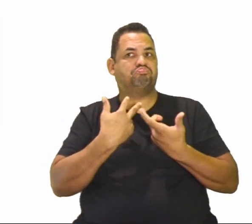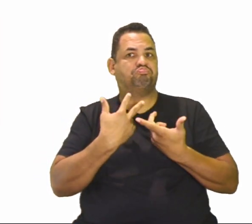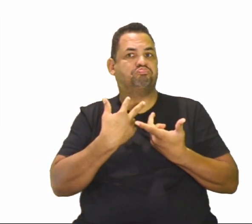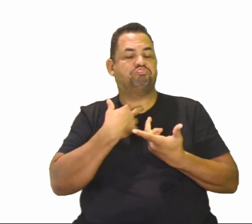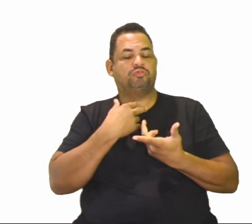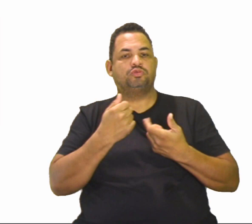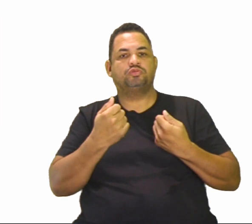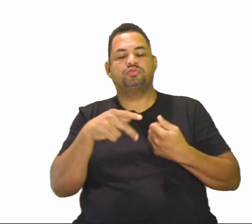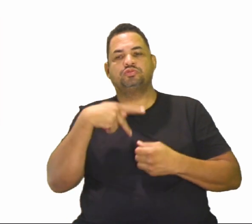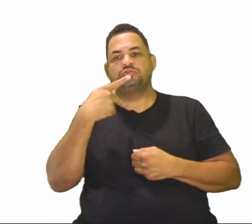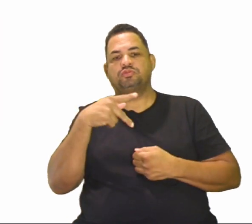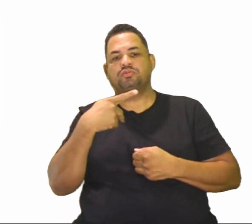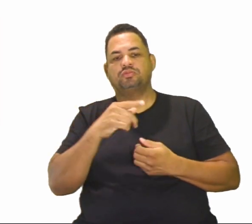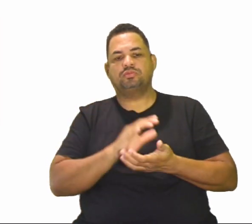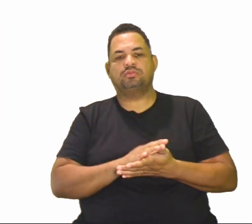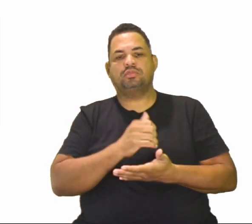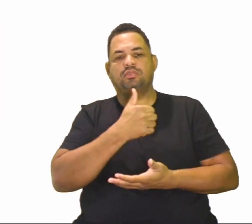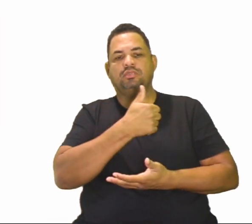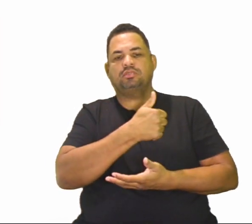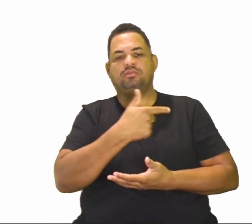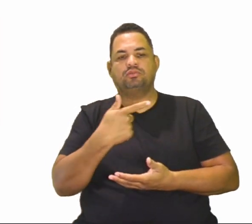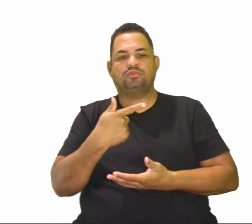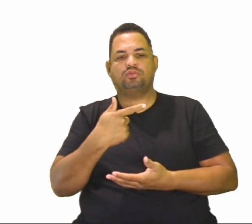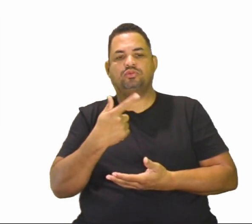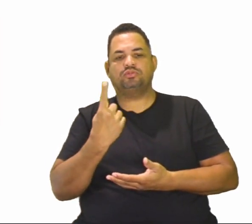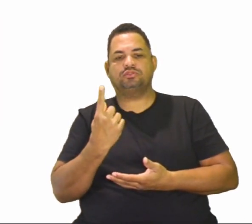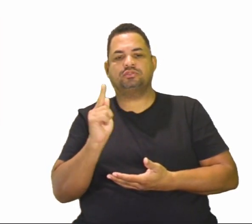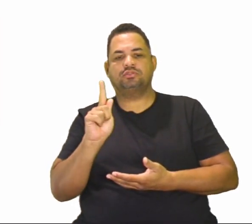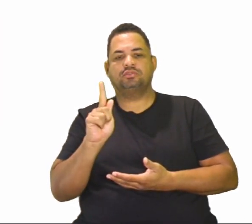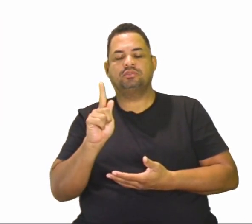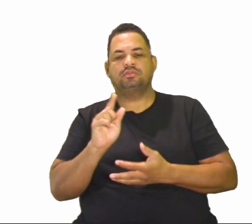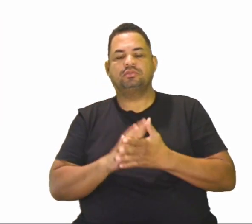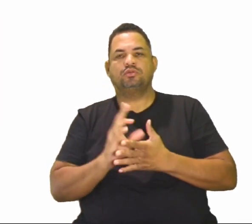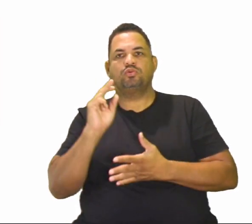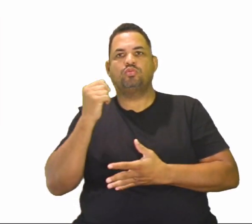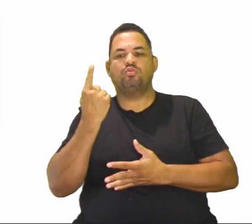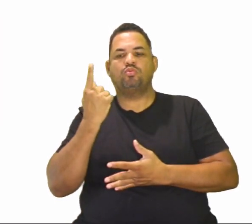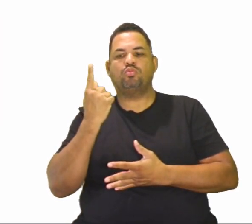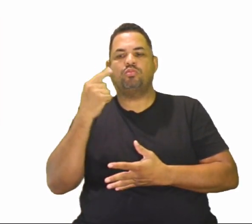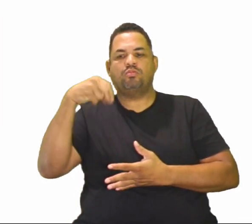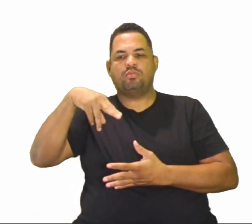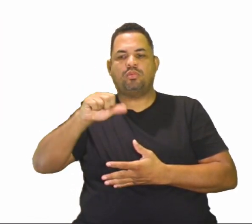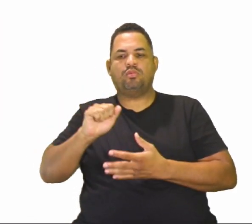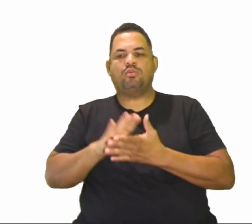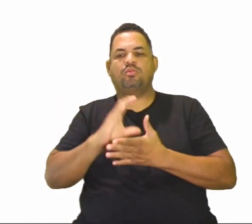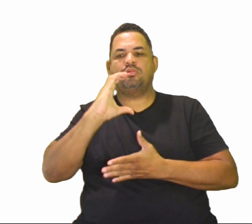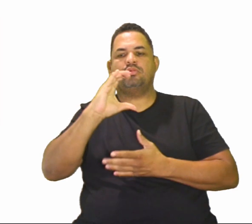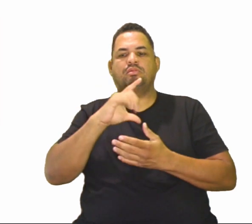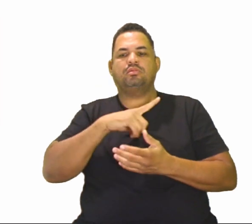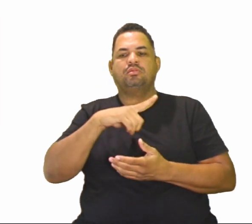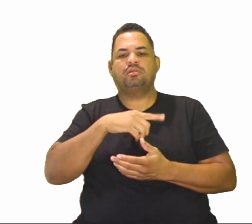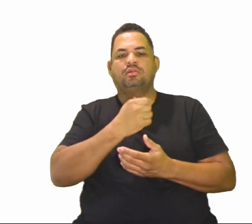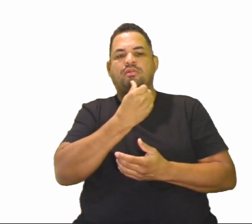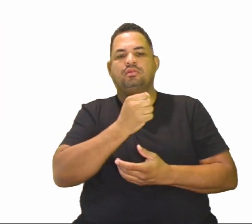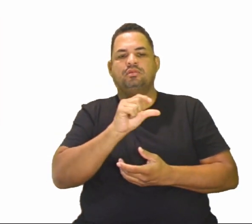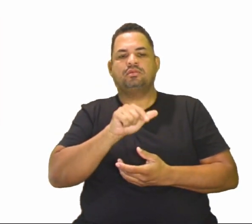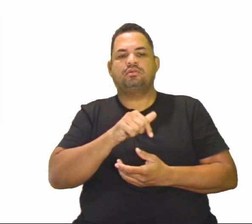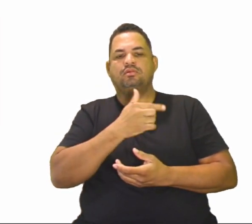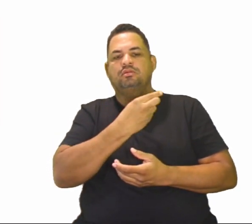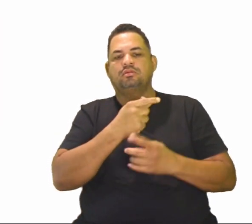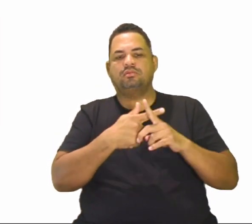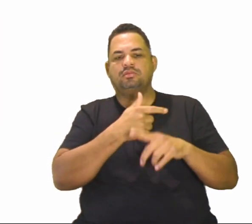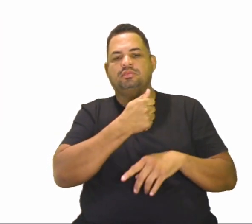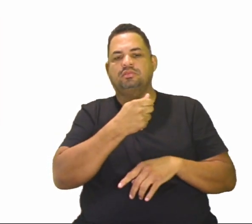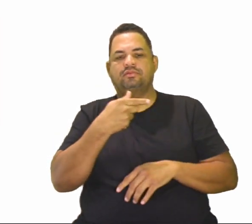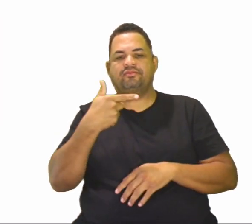carbono ter 12 gramas, mas eu posso dizer que um mol de carbono que contém 6,02 vezes